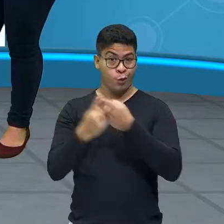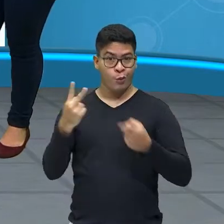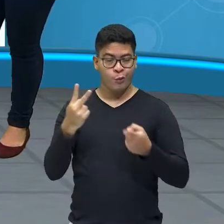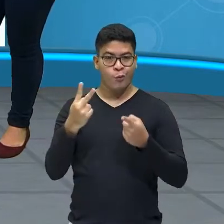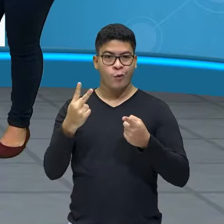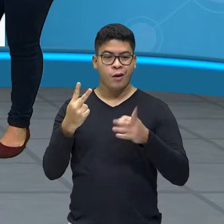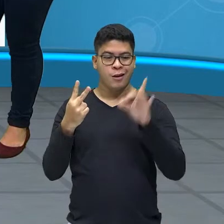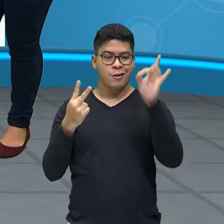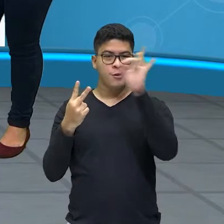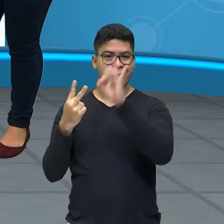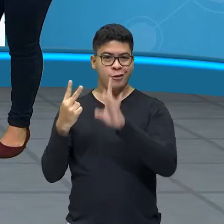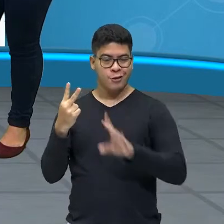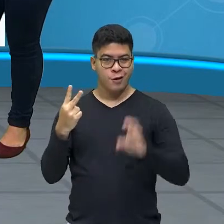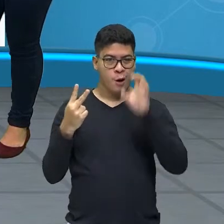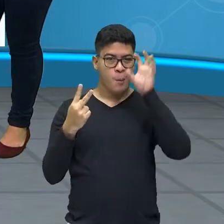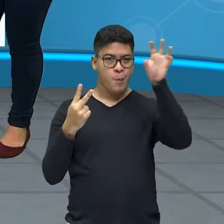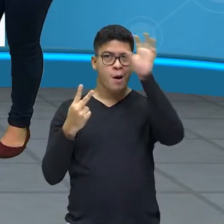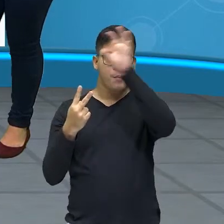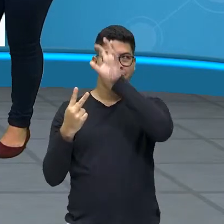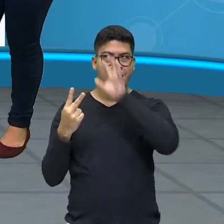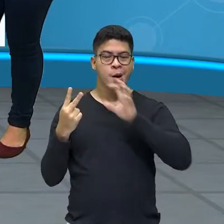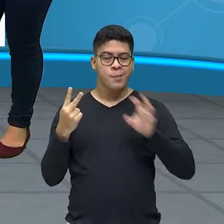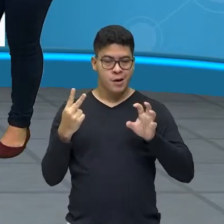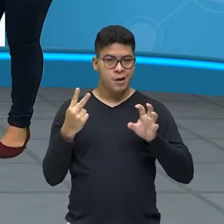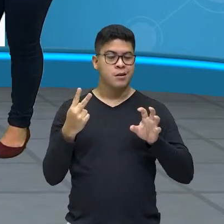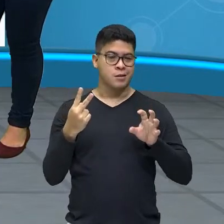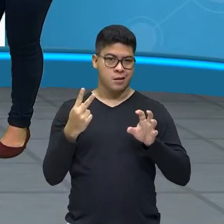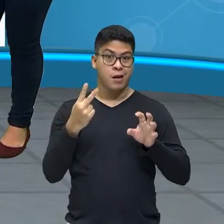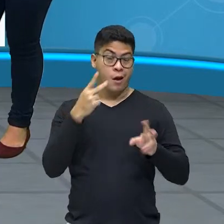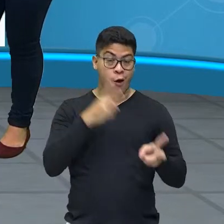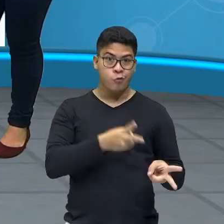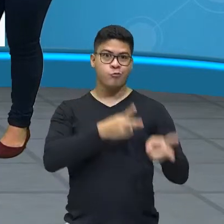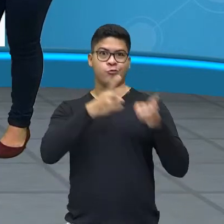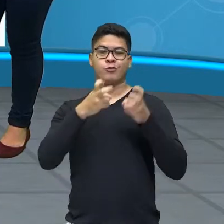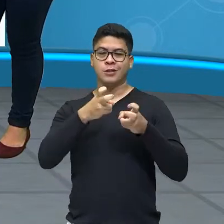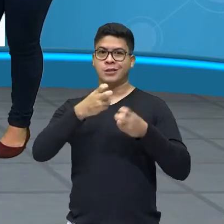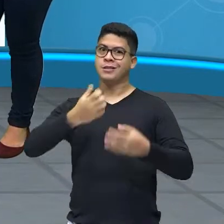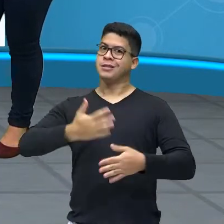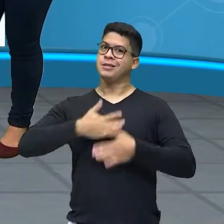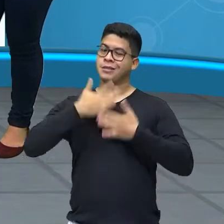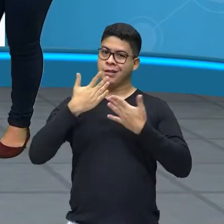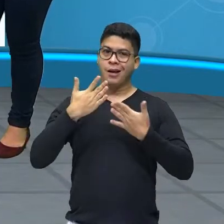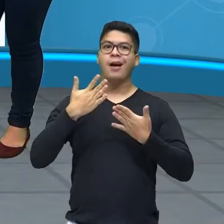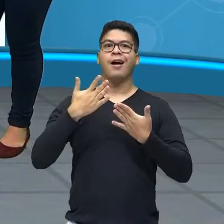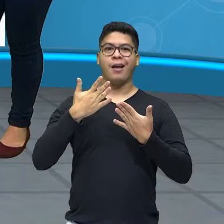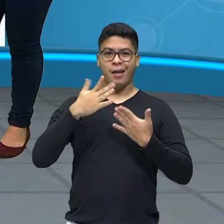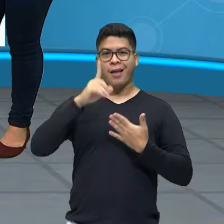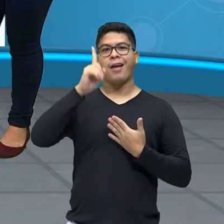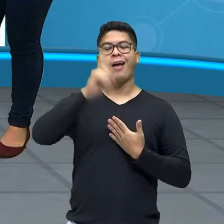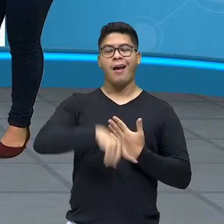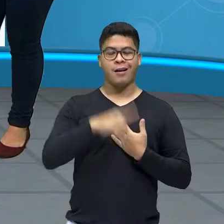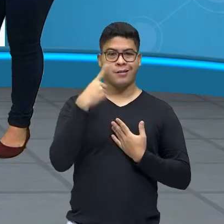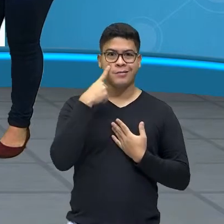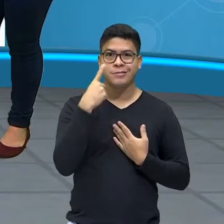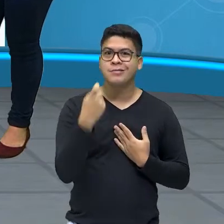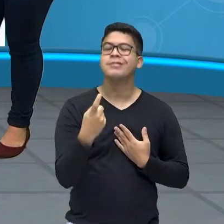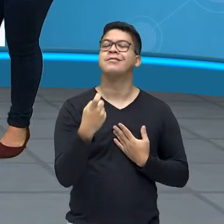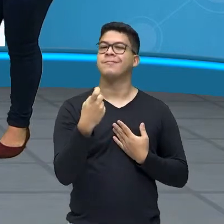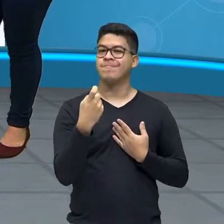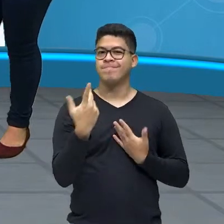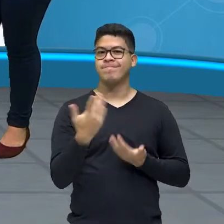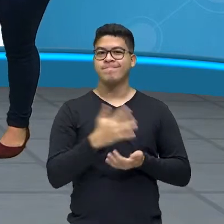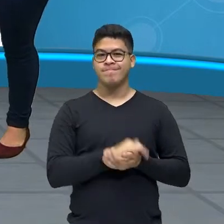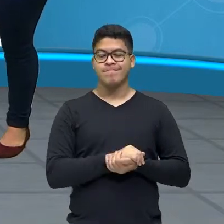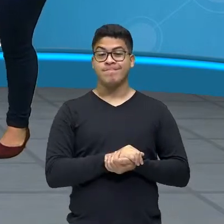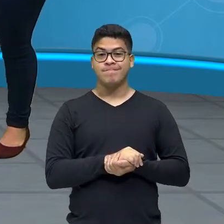cada região aqui do nosso país. Vocês vão se surpreender. É cada dança interessante, certo? E